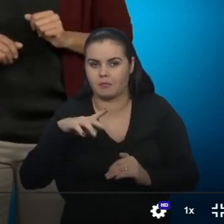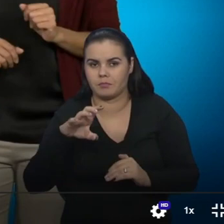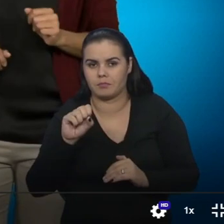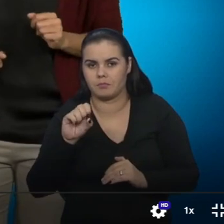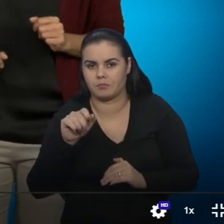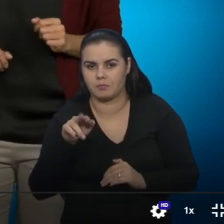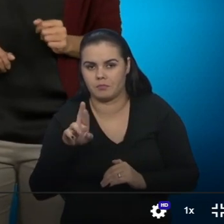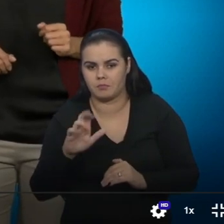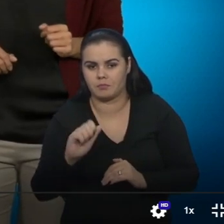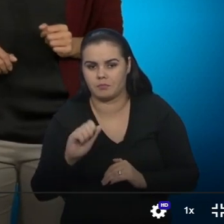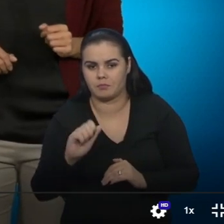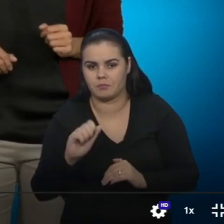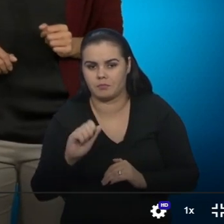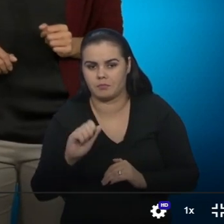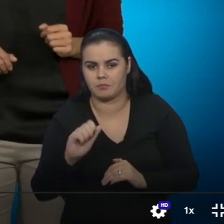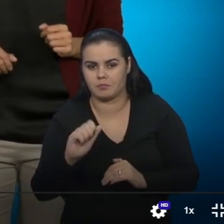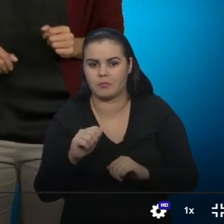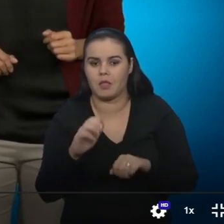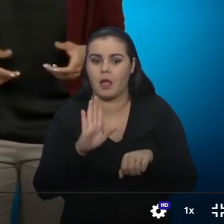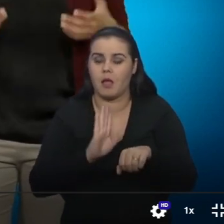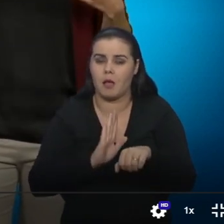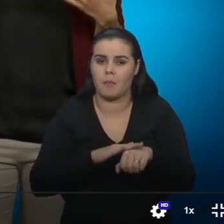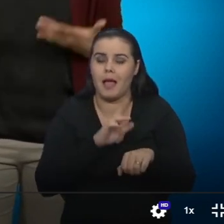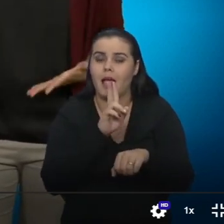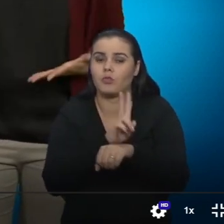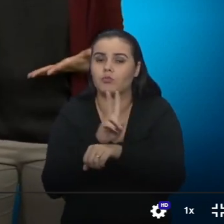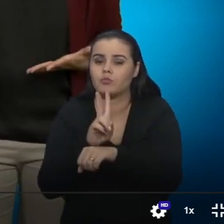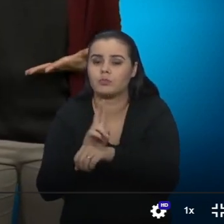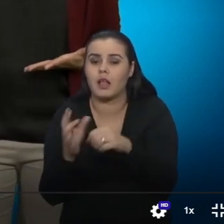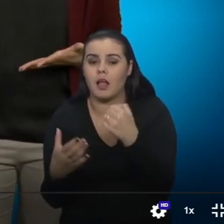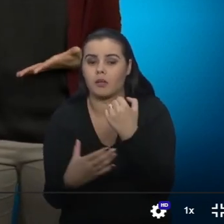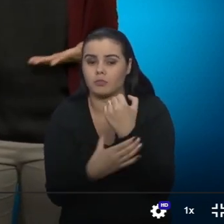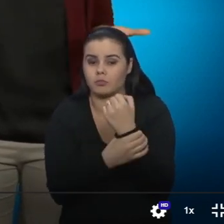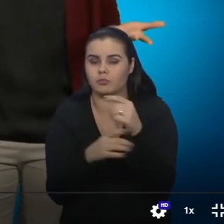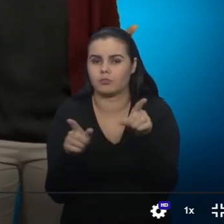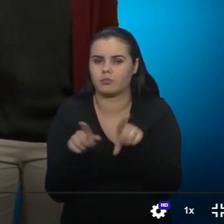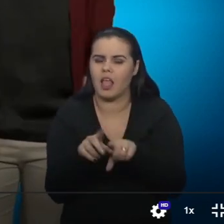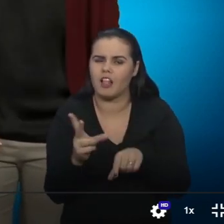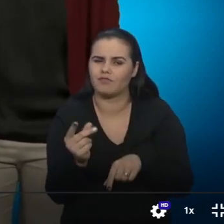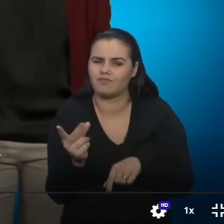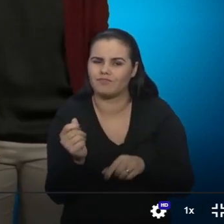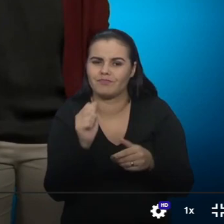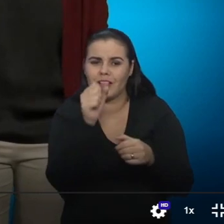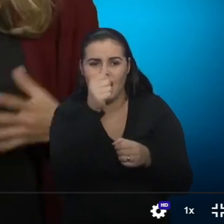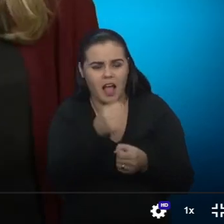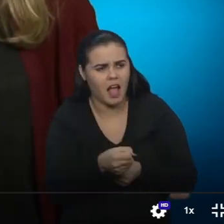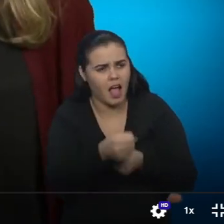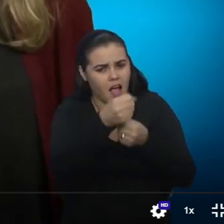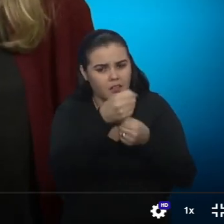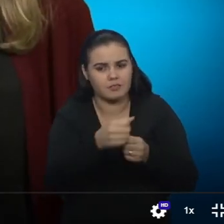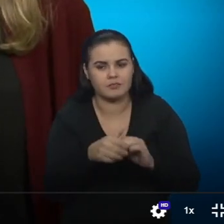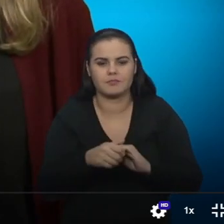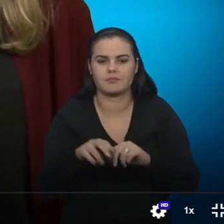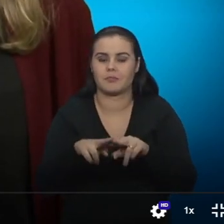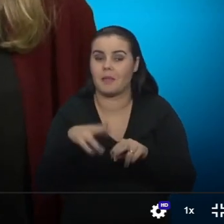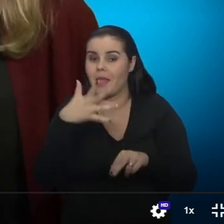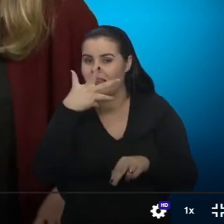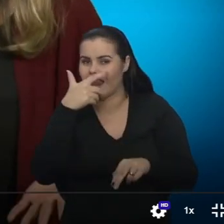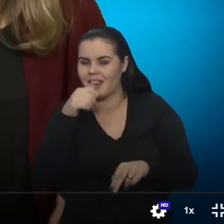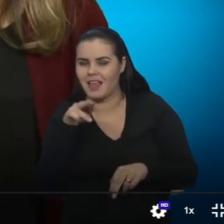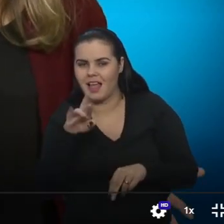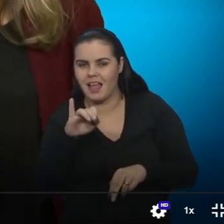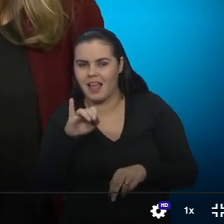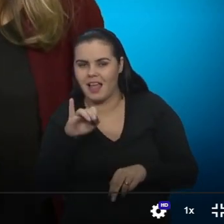mais proteção à área pintada, mais durabilidade à tinta e menor brilho final. Outros materiais presentes